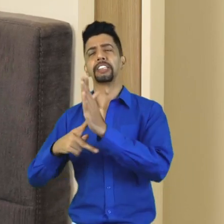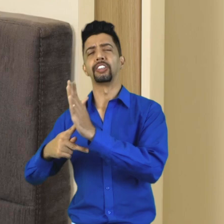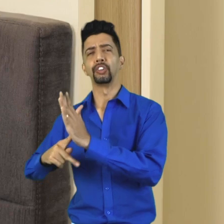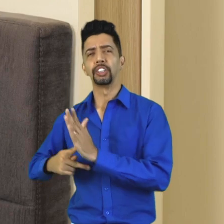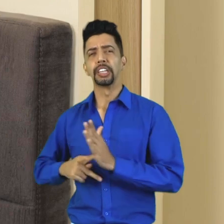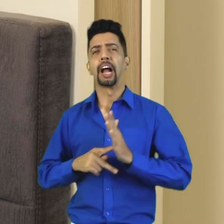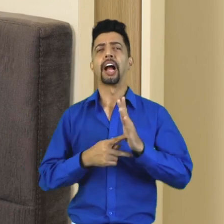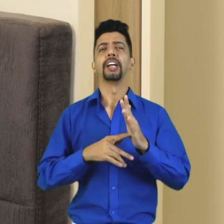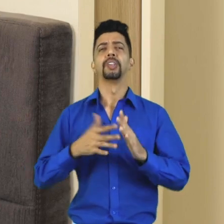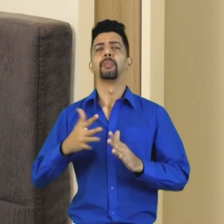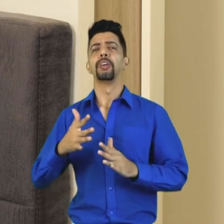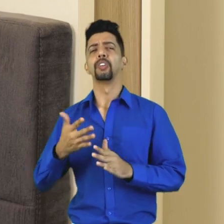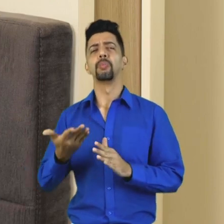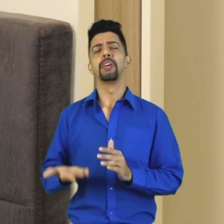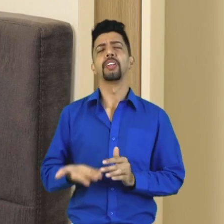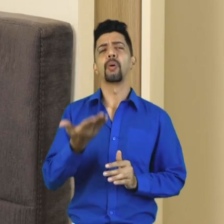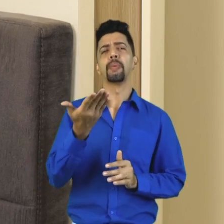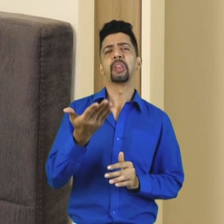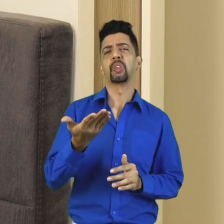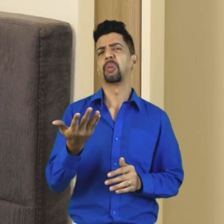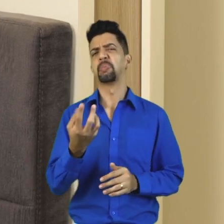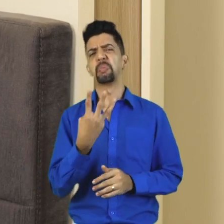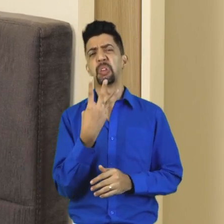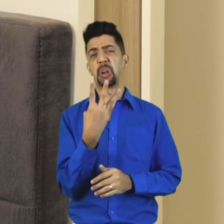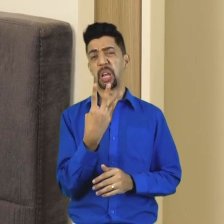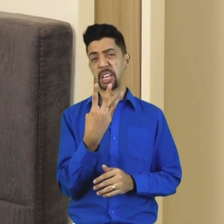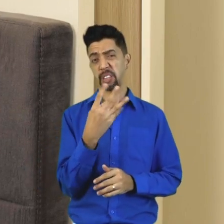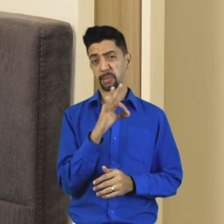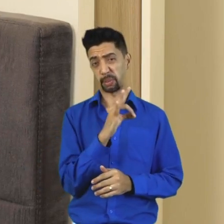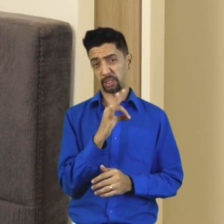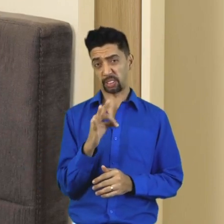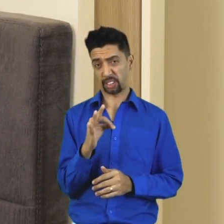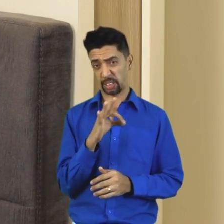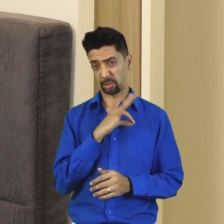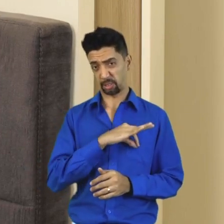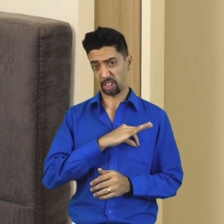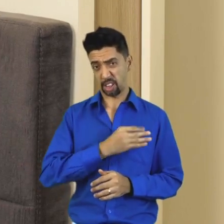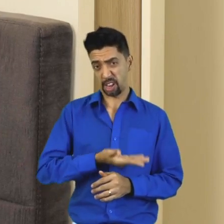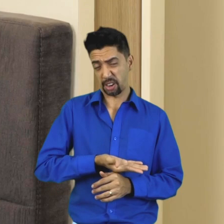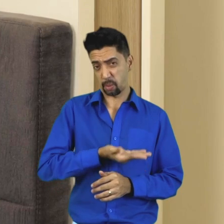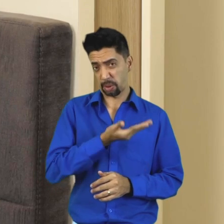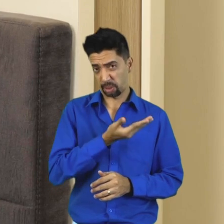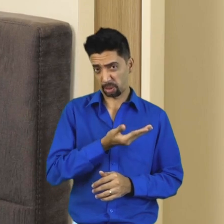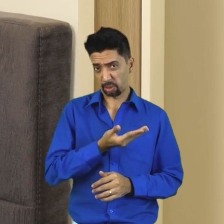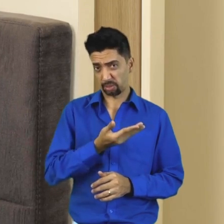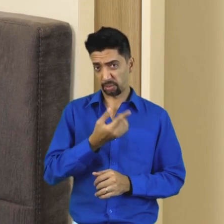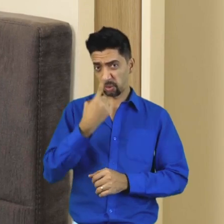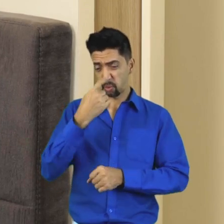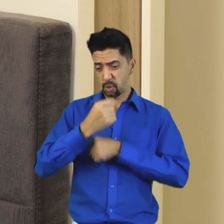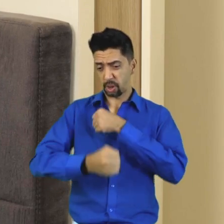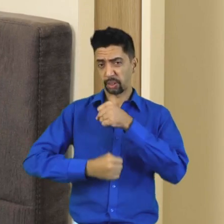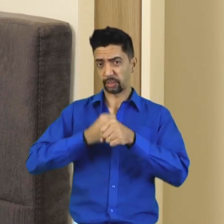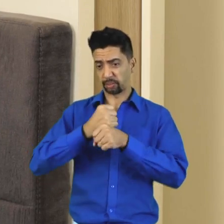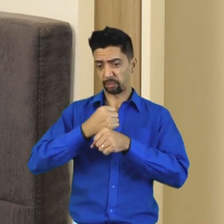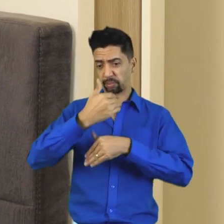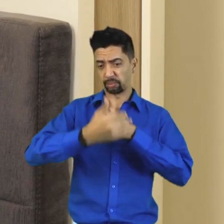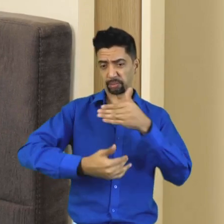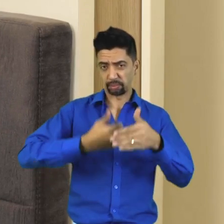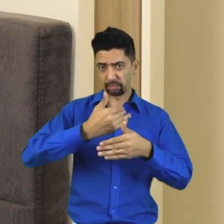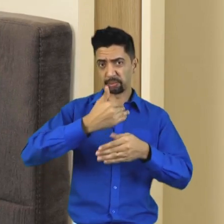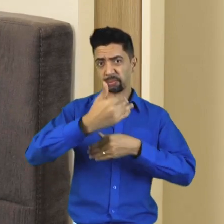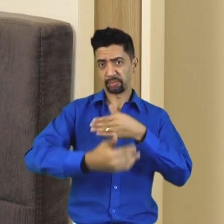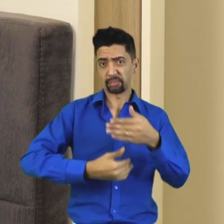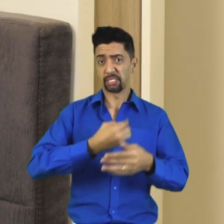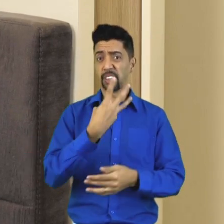iniciativa pública ou privada, não aumentaram mais do que 3% ao ano, em média, o que